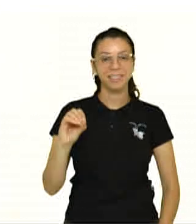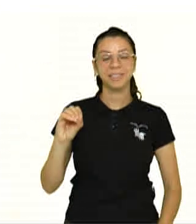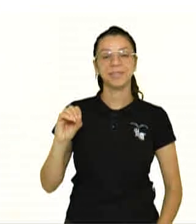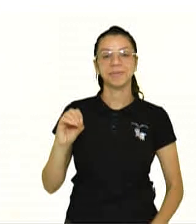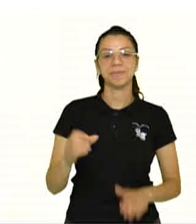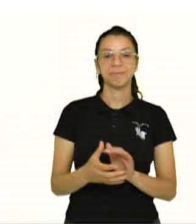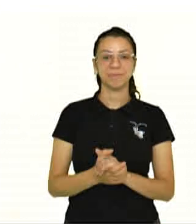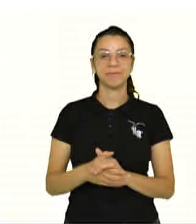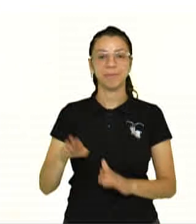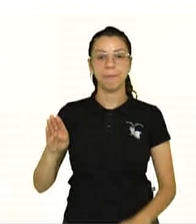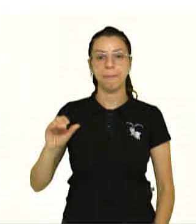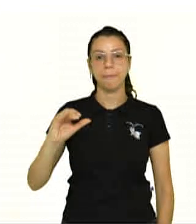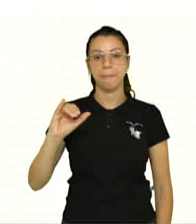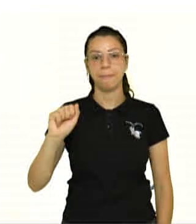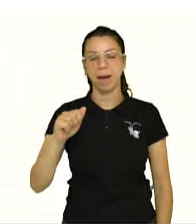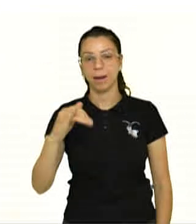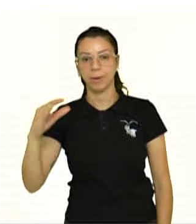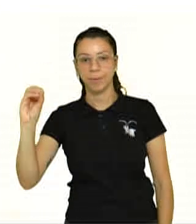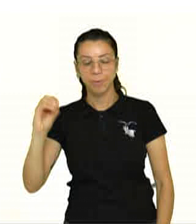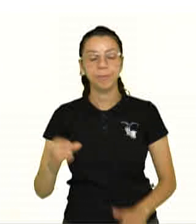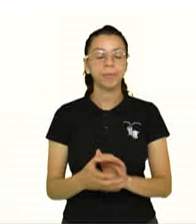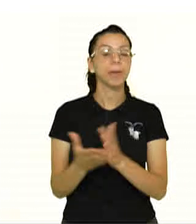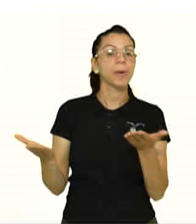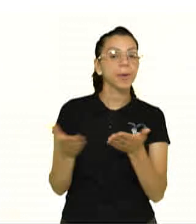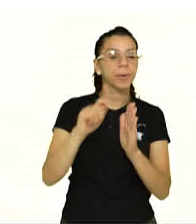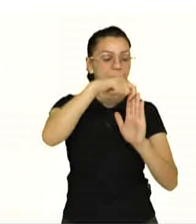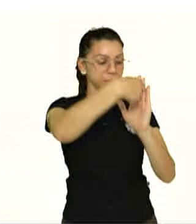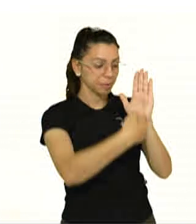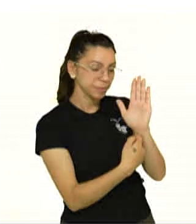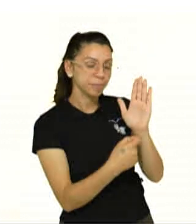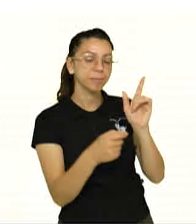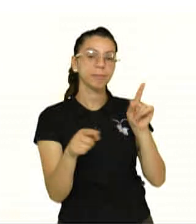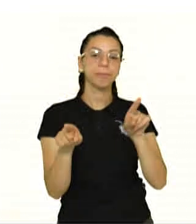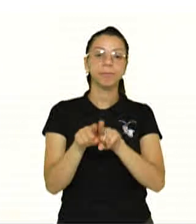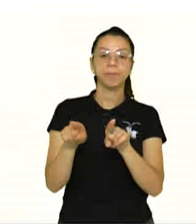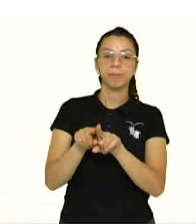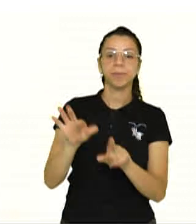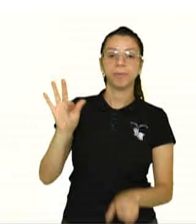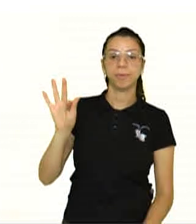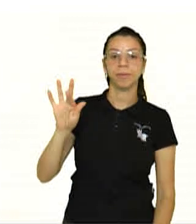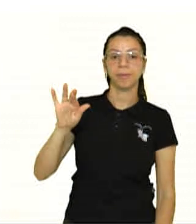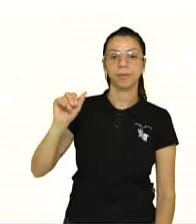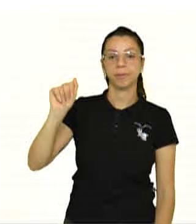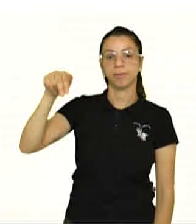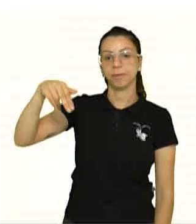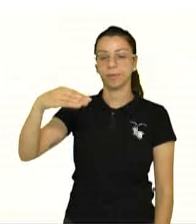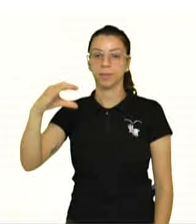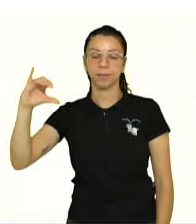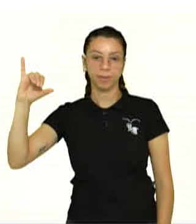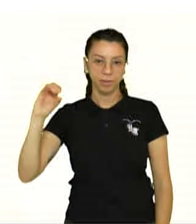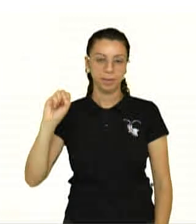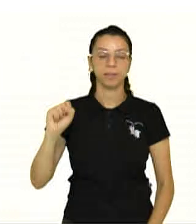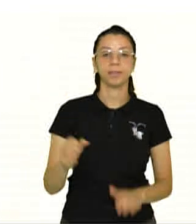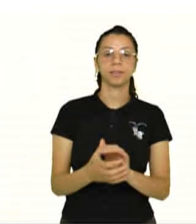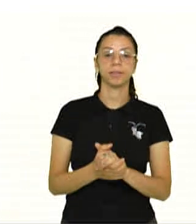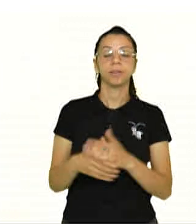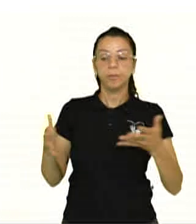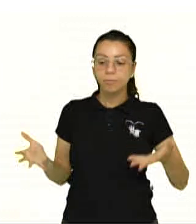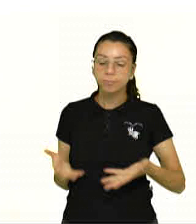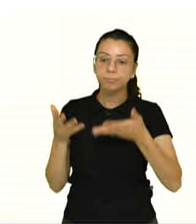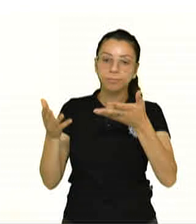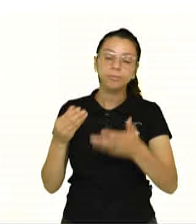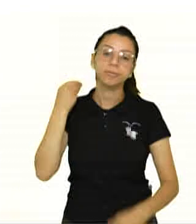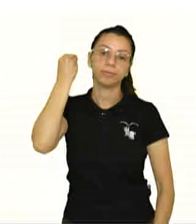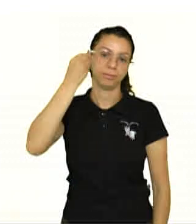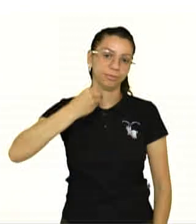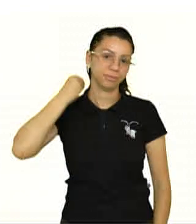enunciado propriamente dito da questão. Com base no texto e no pensamento de Francis Bacon acerca da verdadeira indução experimental